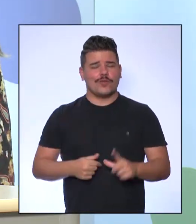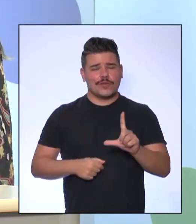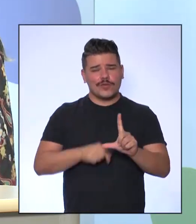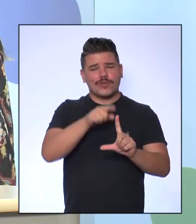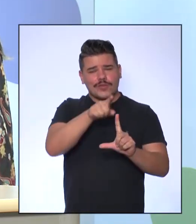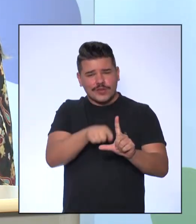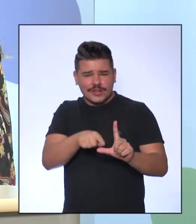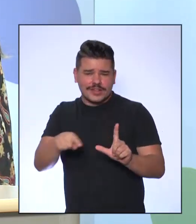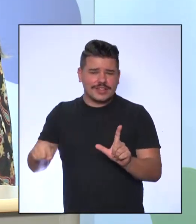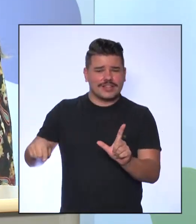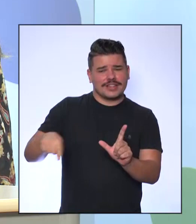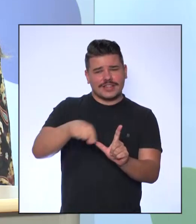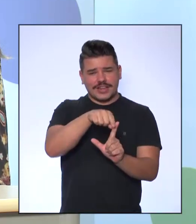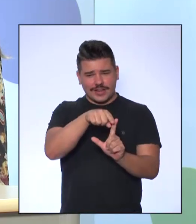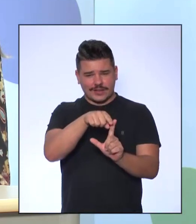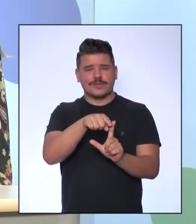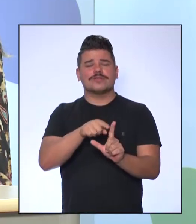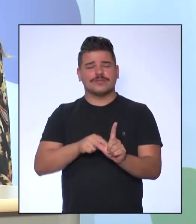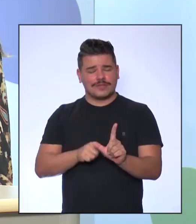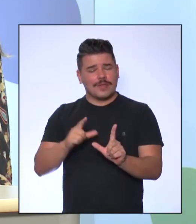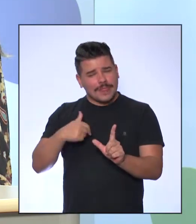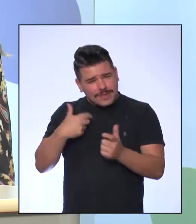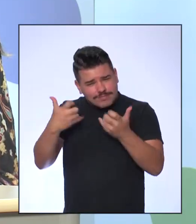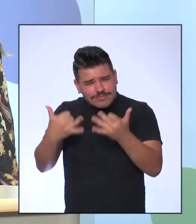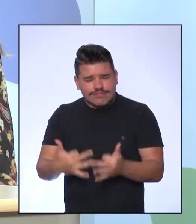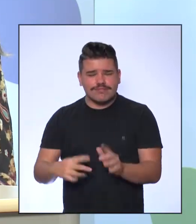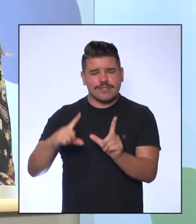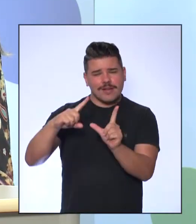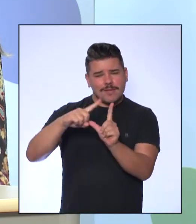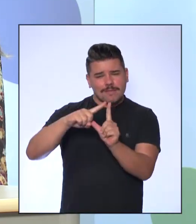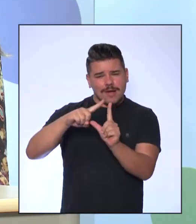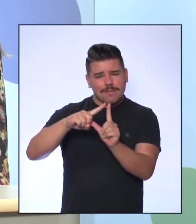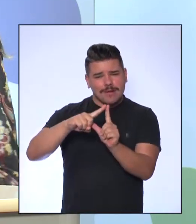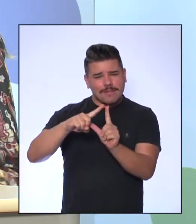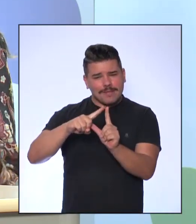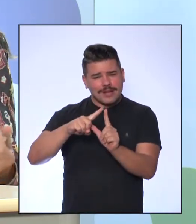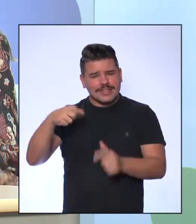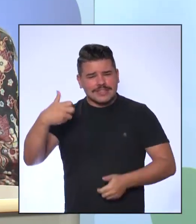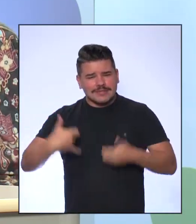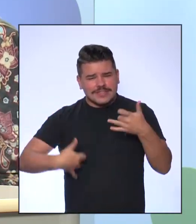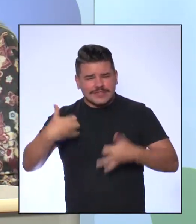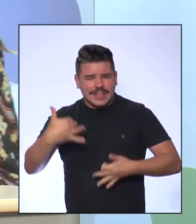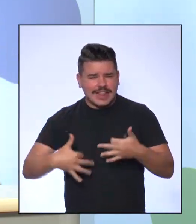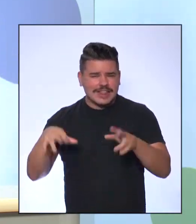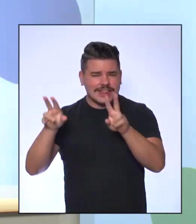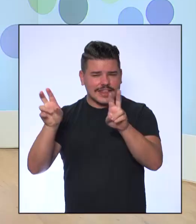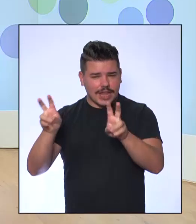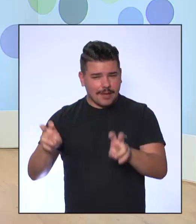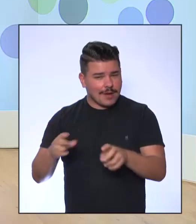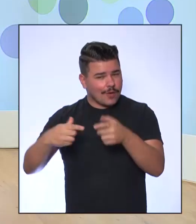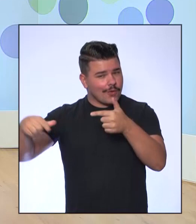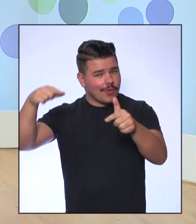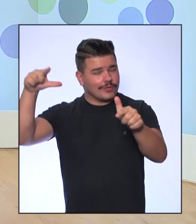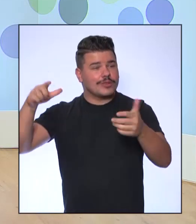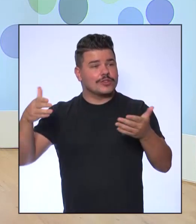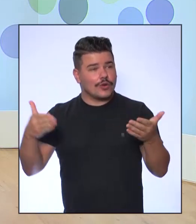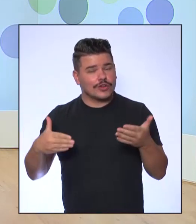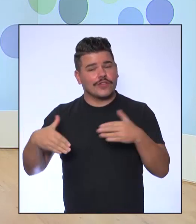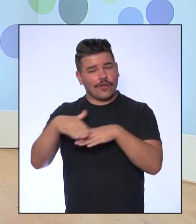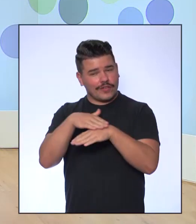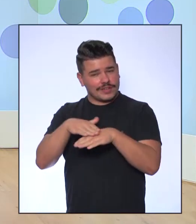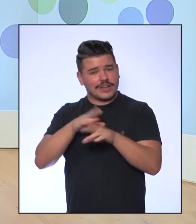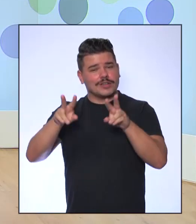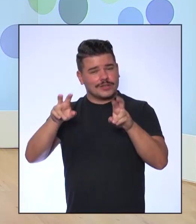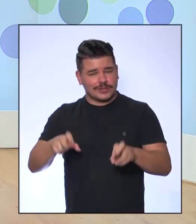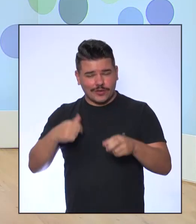vai se aprofundar nas próximas aulas, trazendo outros temas, mas hoje eu quero conversar com vocês a